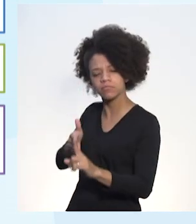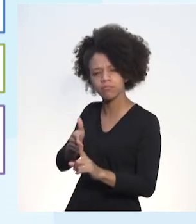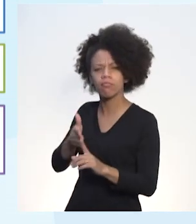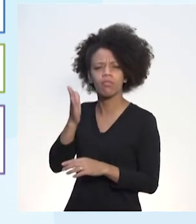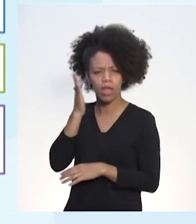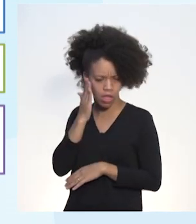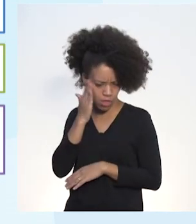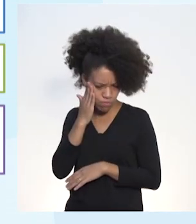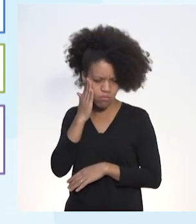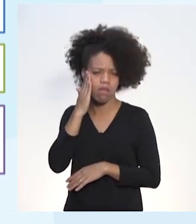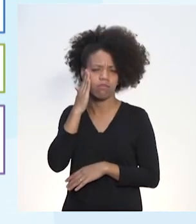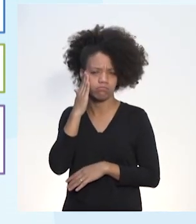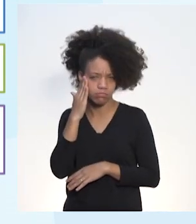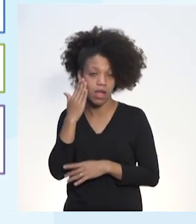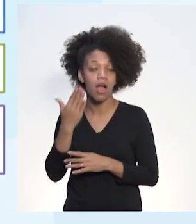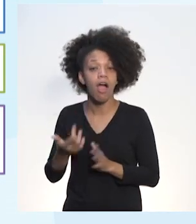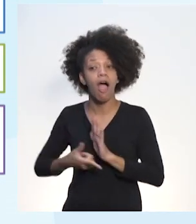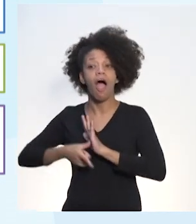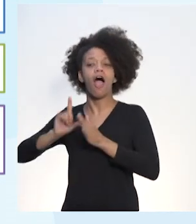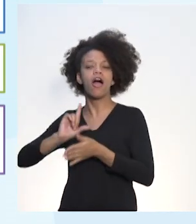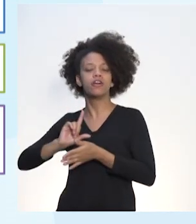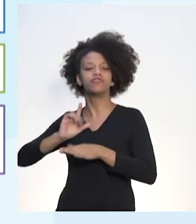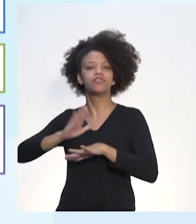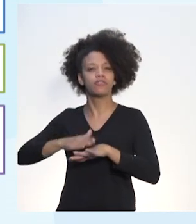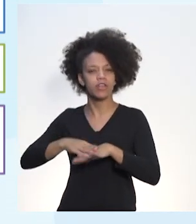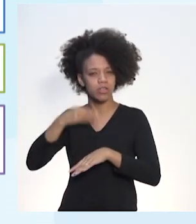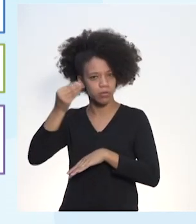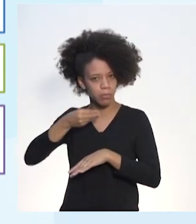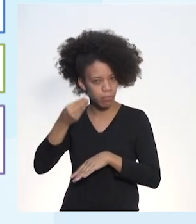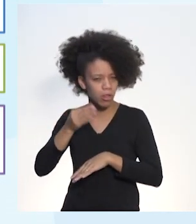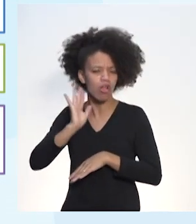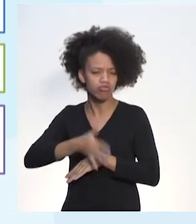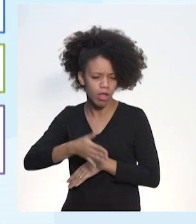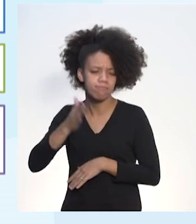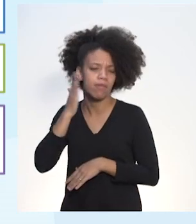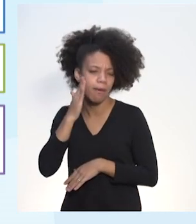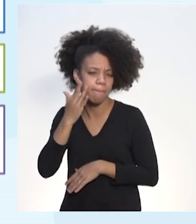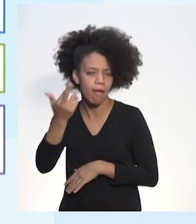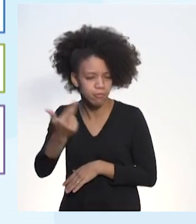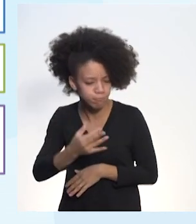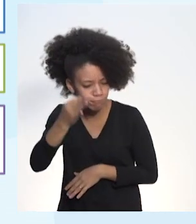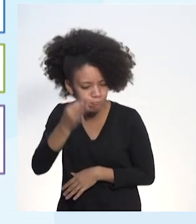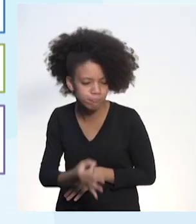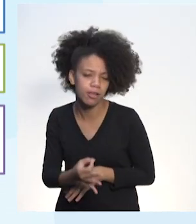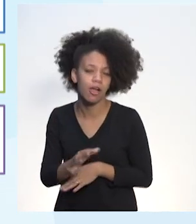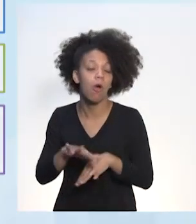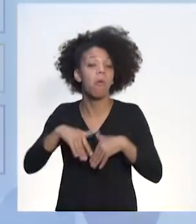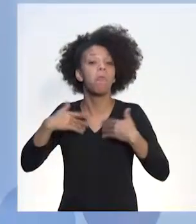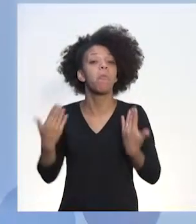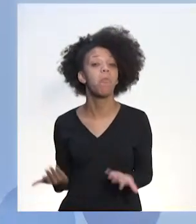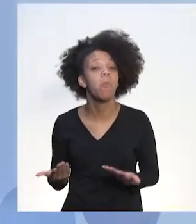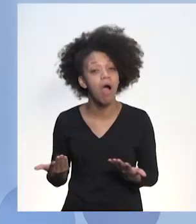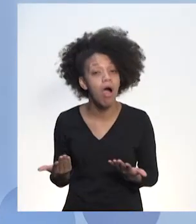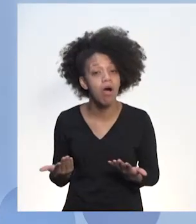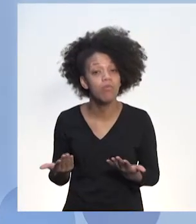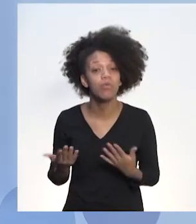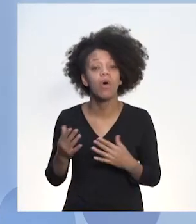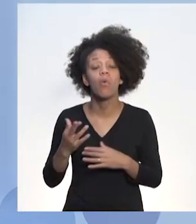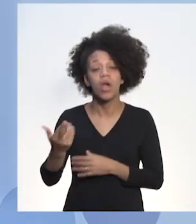eu tenho como, antes de fazer o experimento, já ter a certeza de qual será